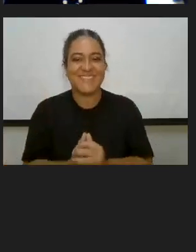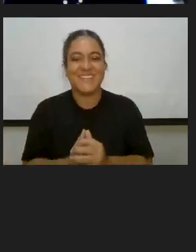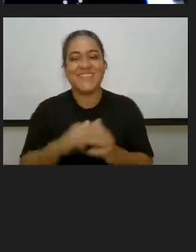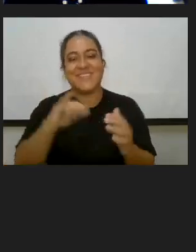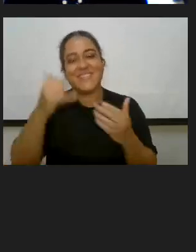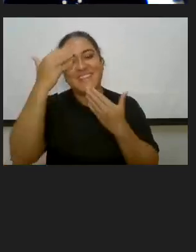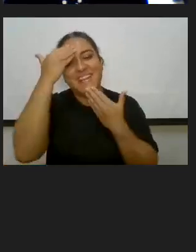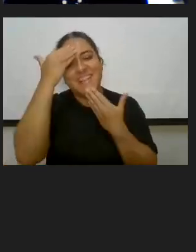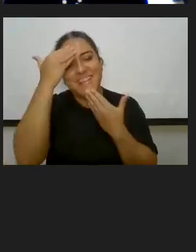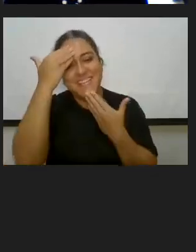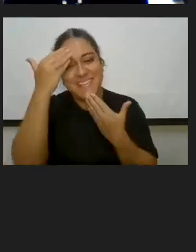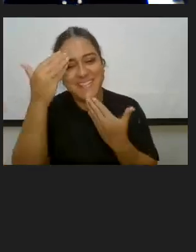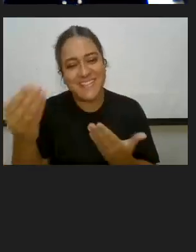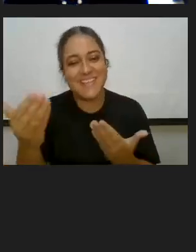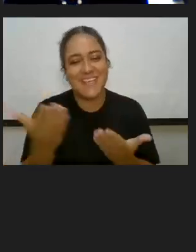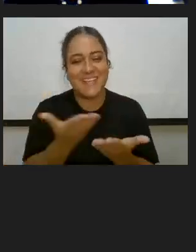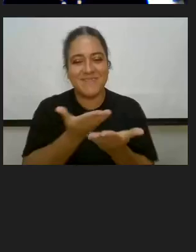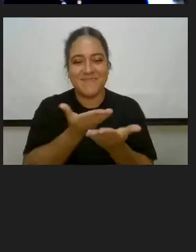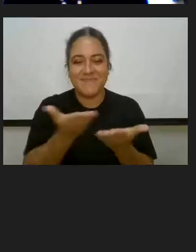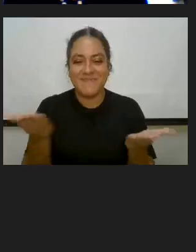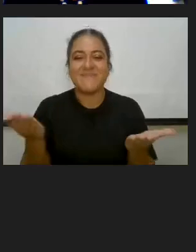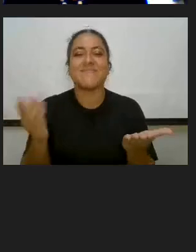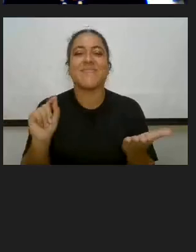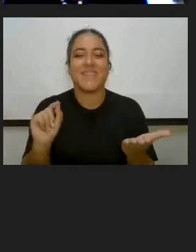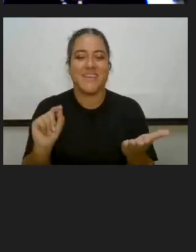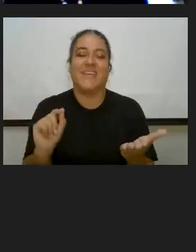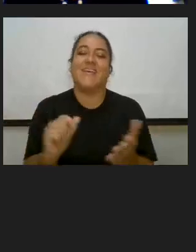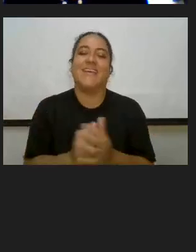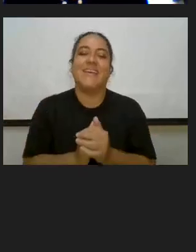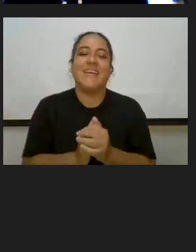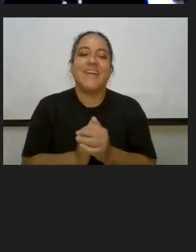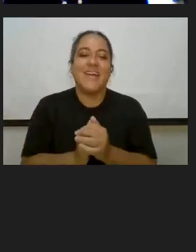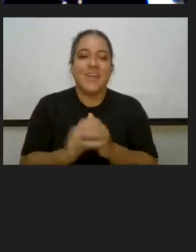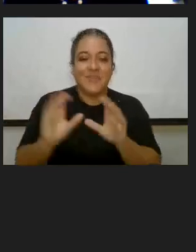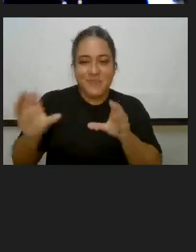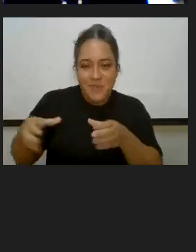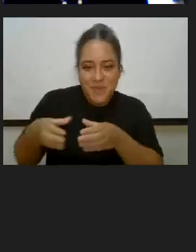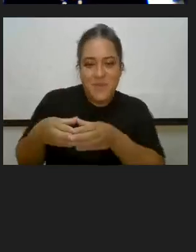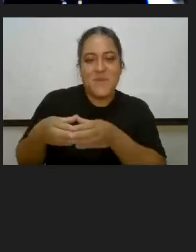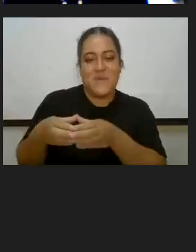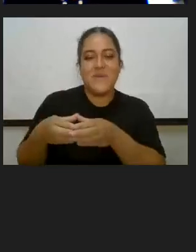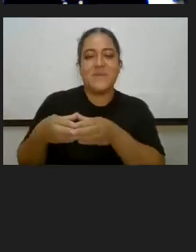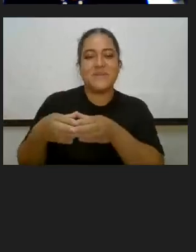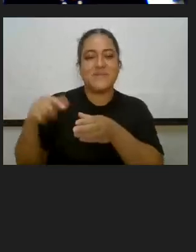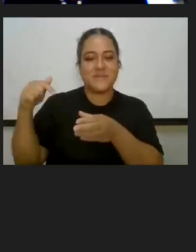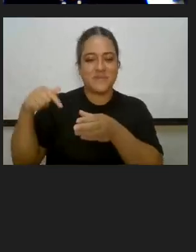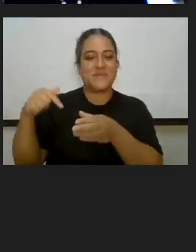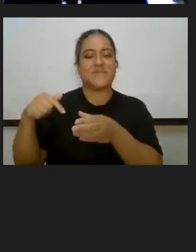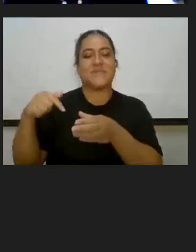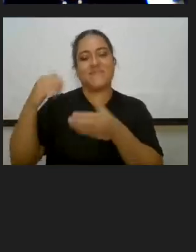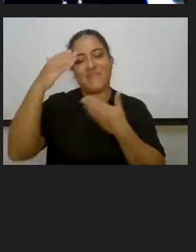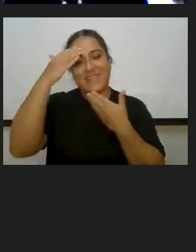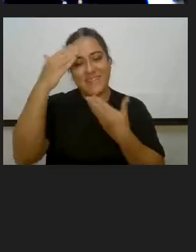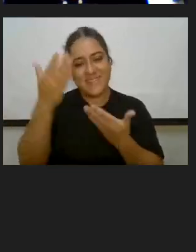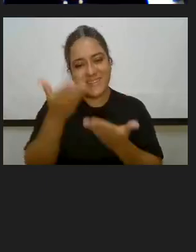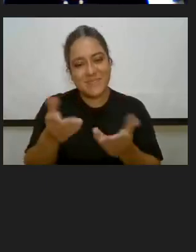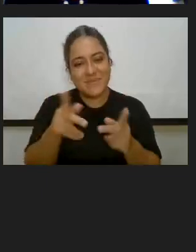Agradeço, né, em nome do comitê, agradeço a Tatiana